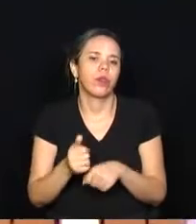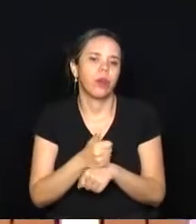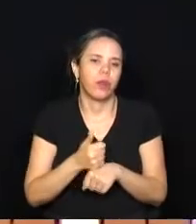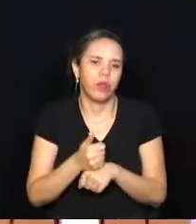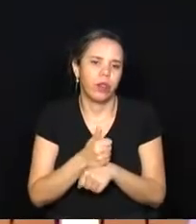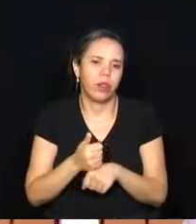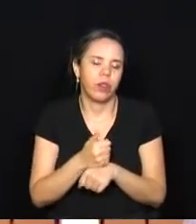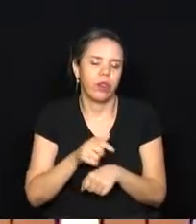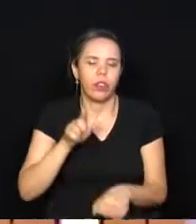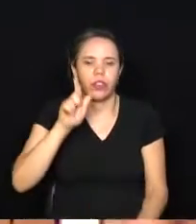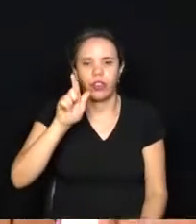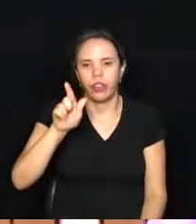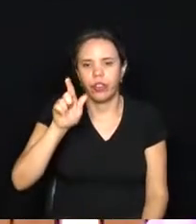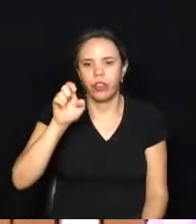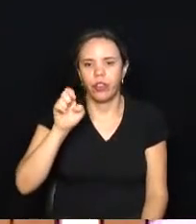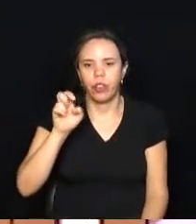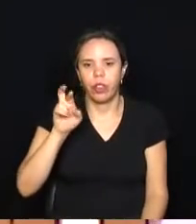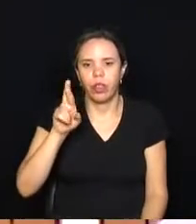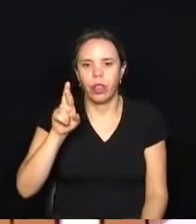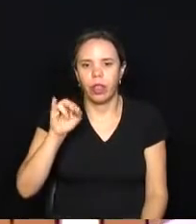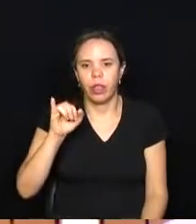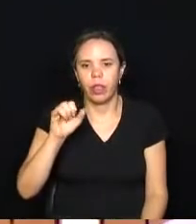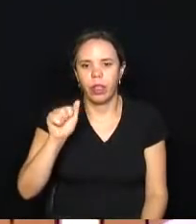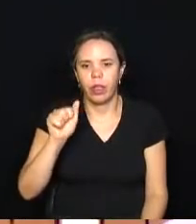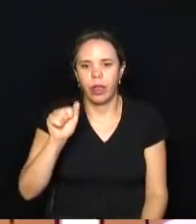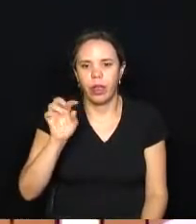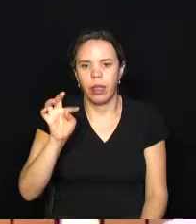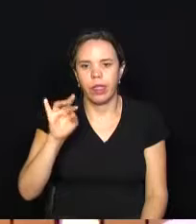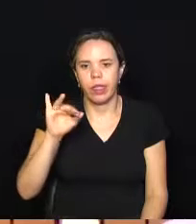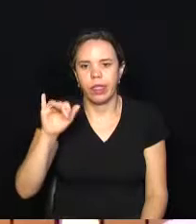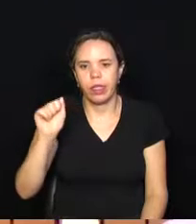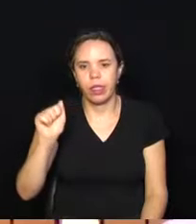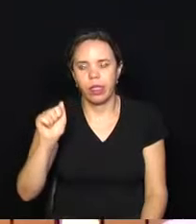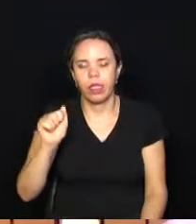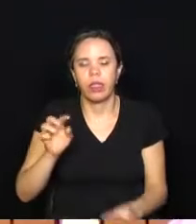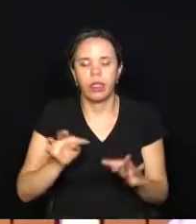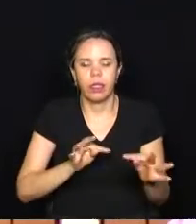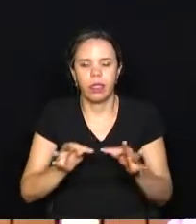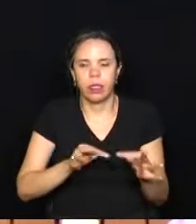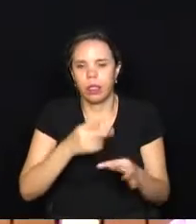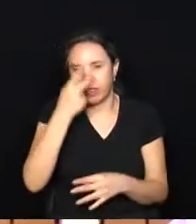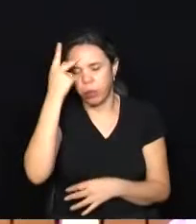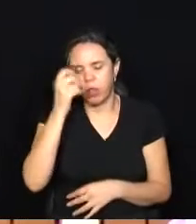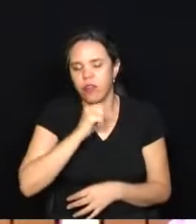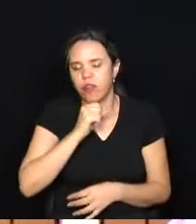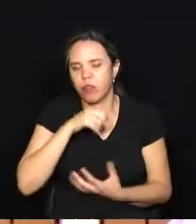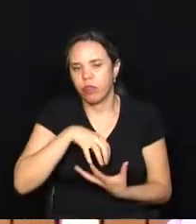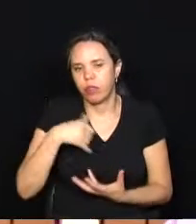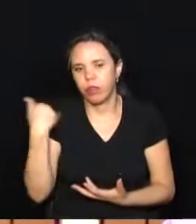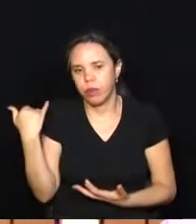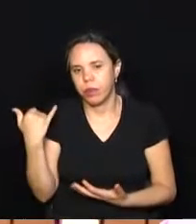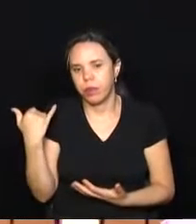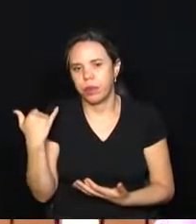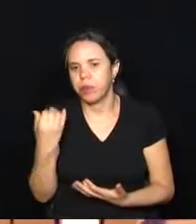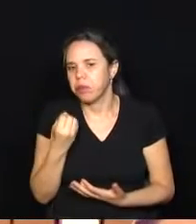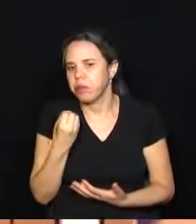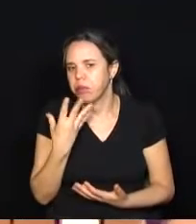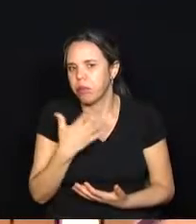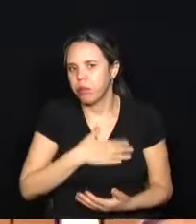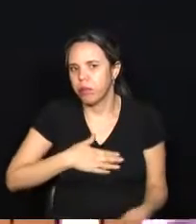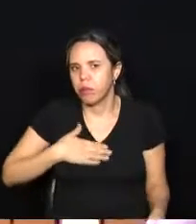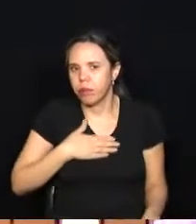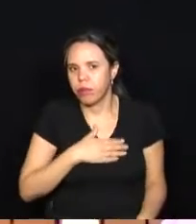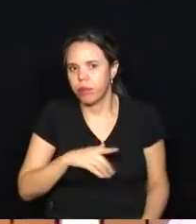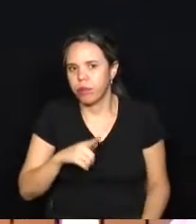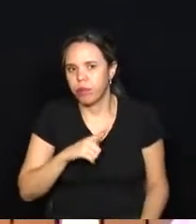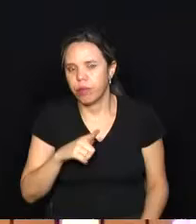tive um contato grande, né, com a questão do idoso, e muito bom, porque eu